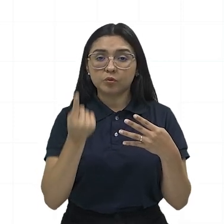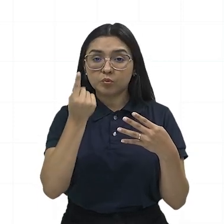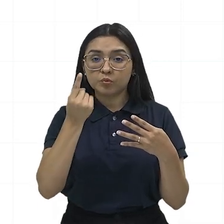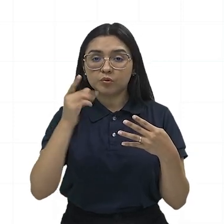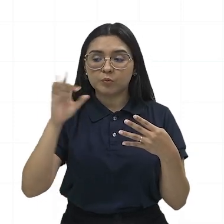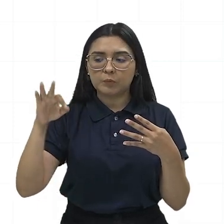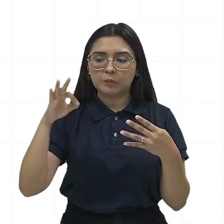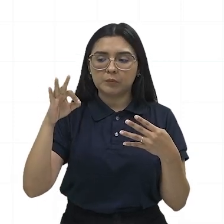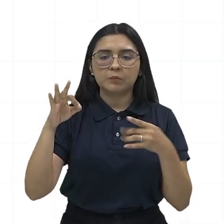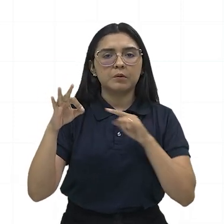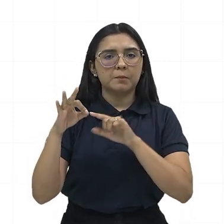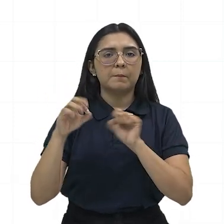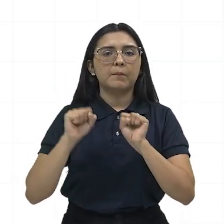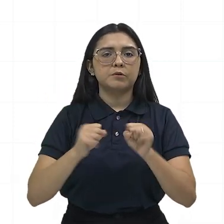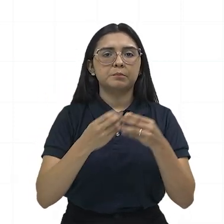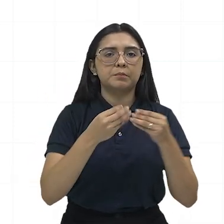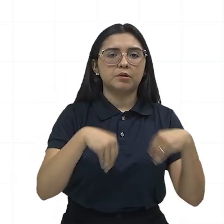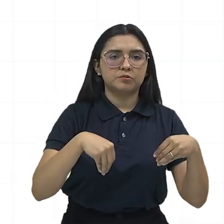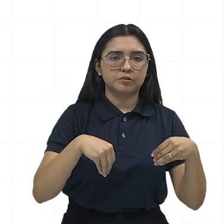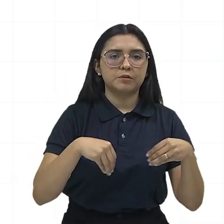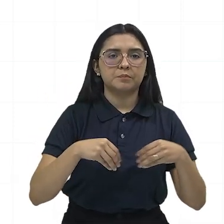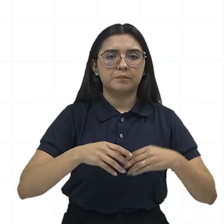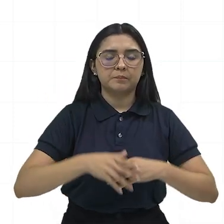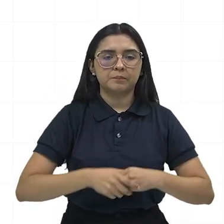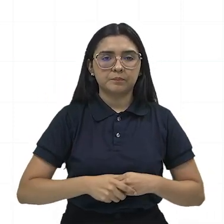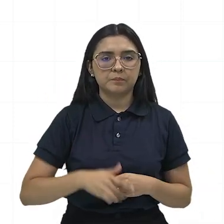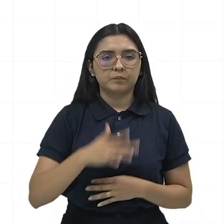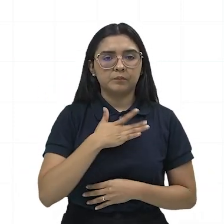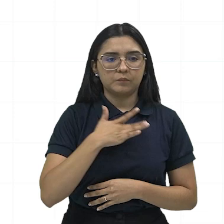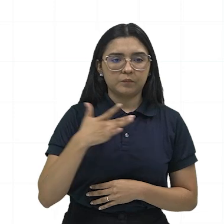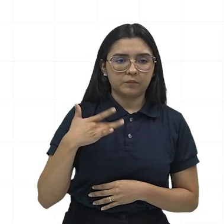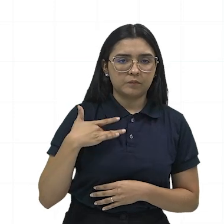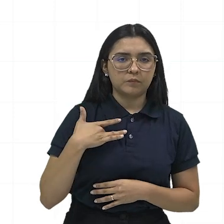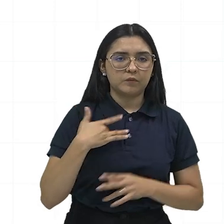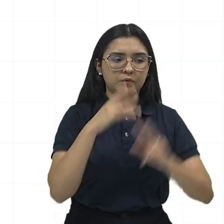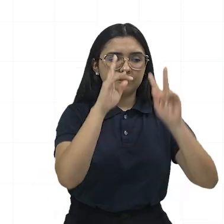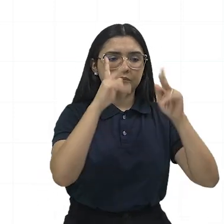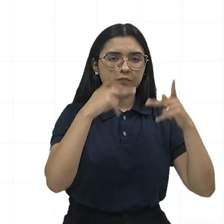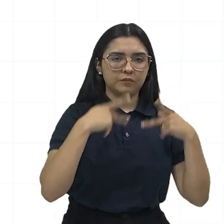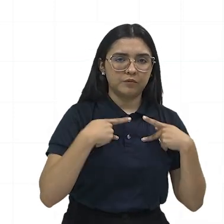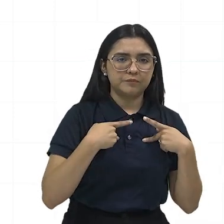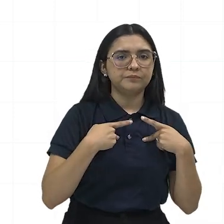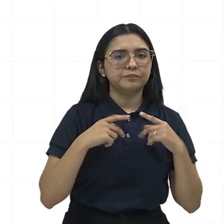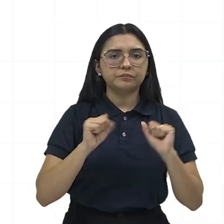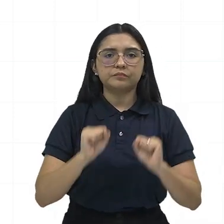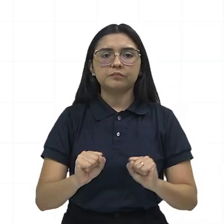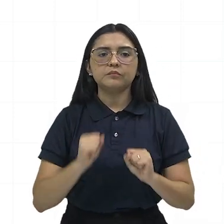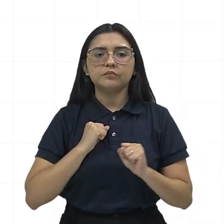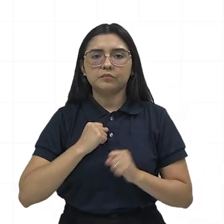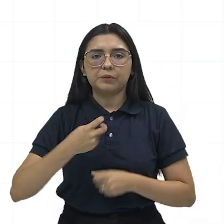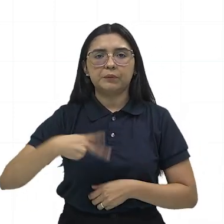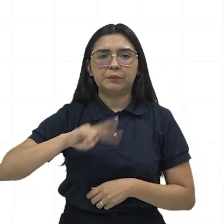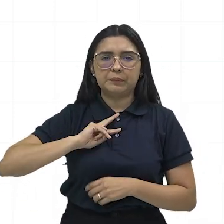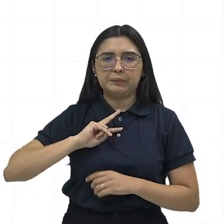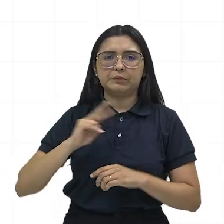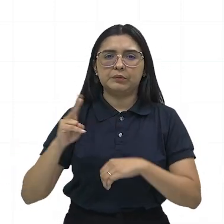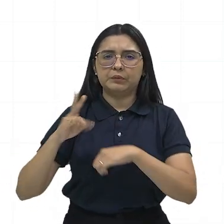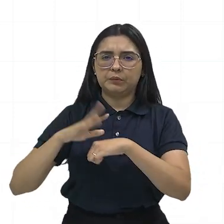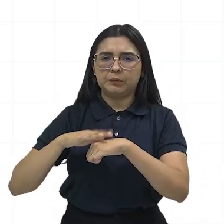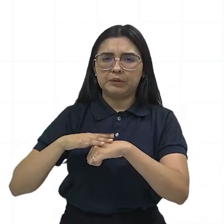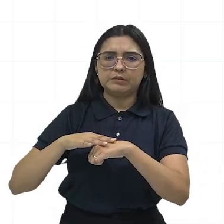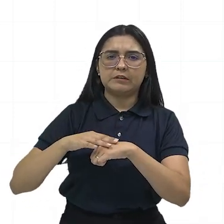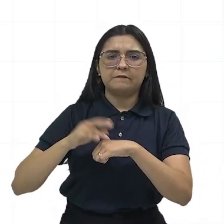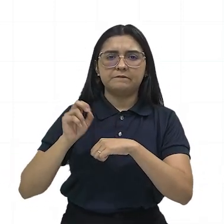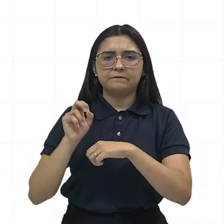inseto pode causar ali um dano, né, na saúde dos seres humanos, porque ele pode transmitir todos esses vírus